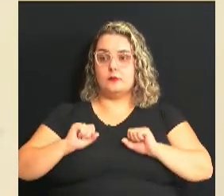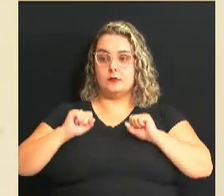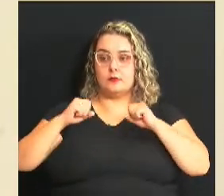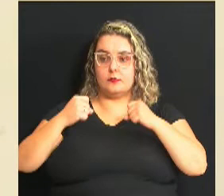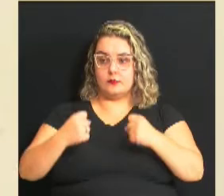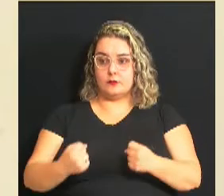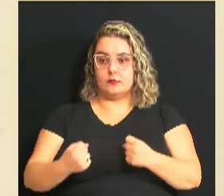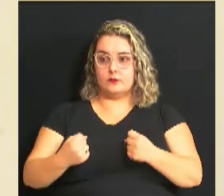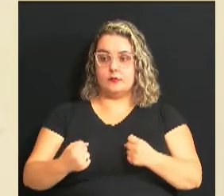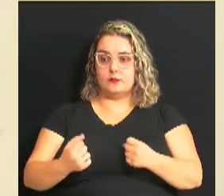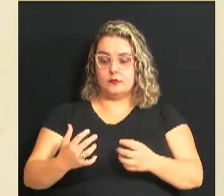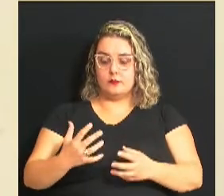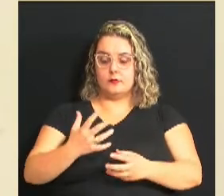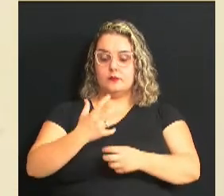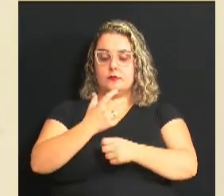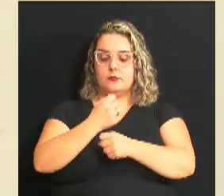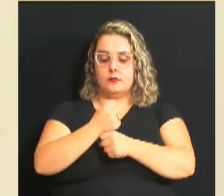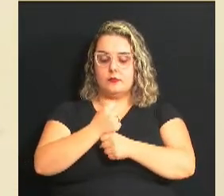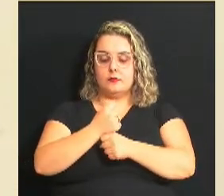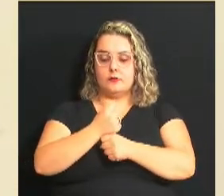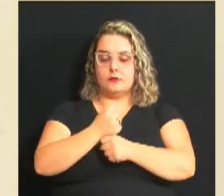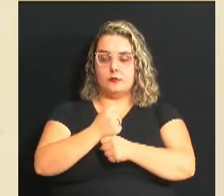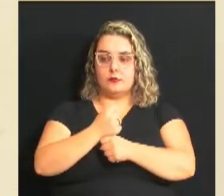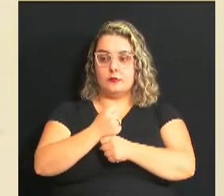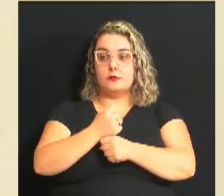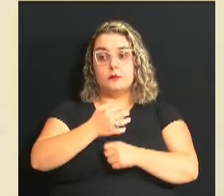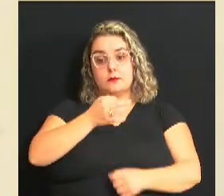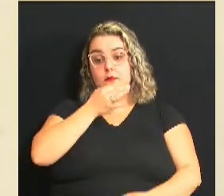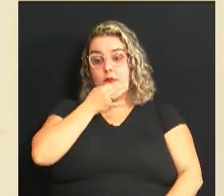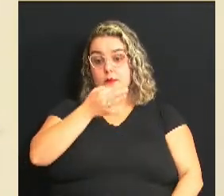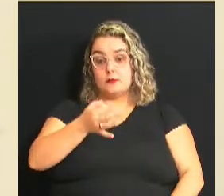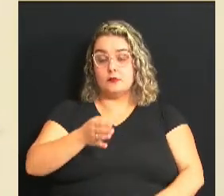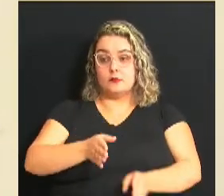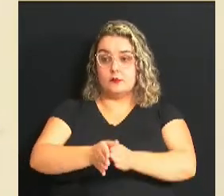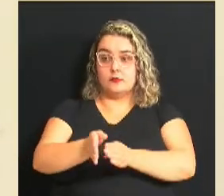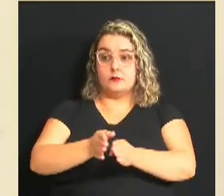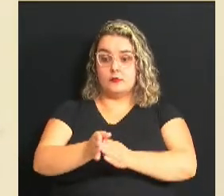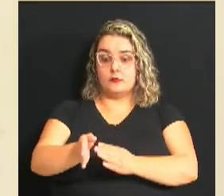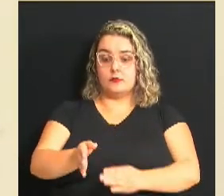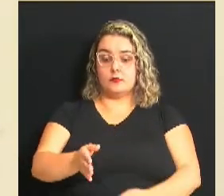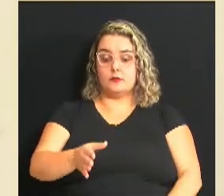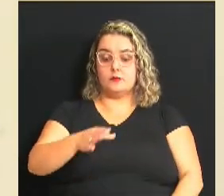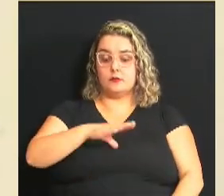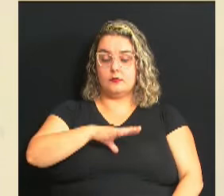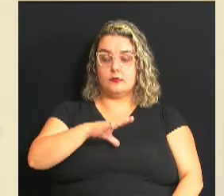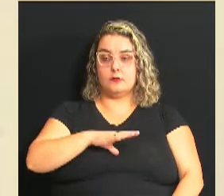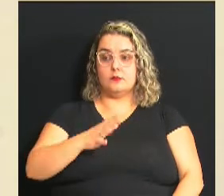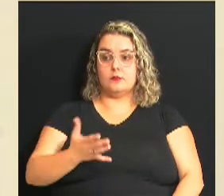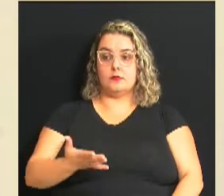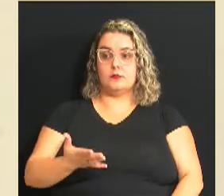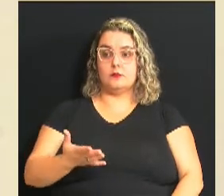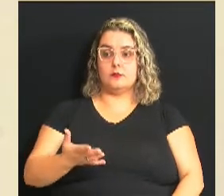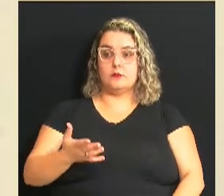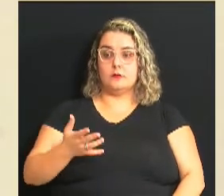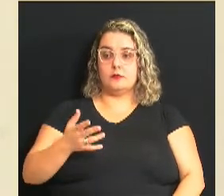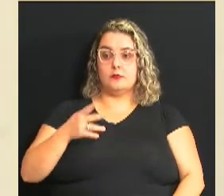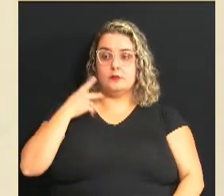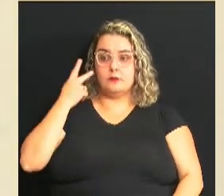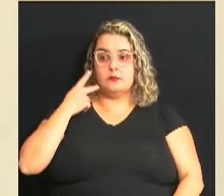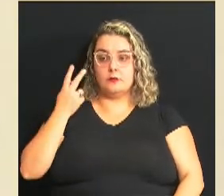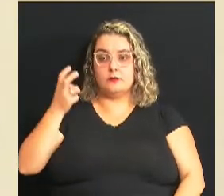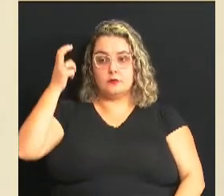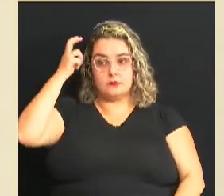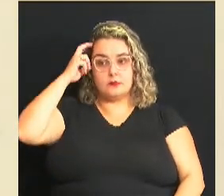a fortalecer essa opinião do Conselho Municipal de Política Cultural, porque, de certa forma, os